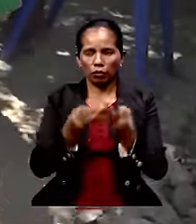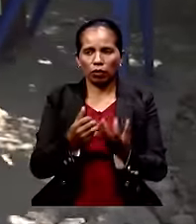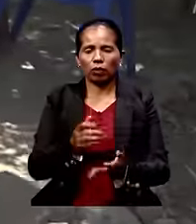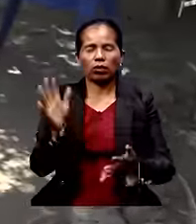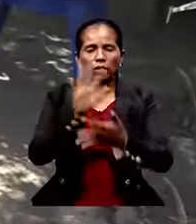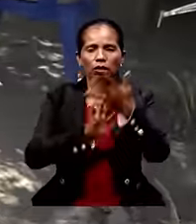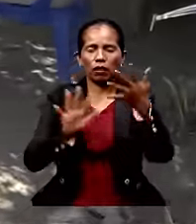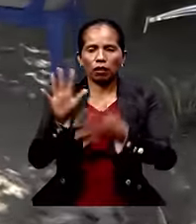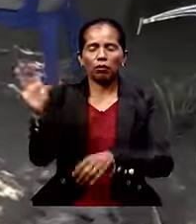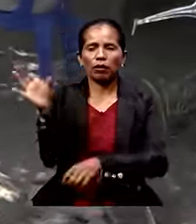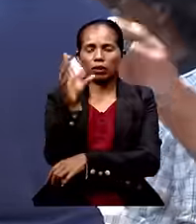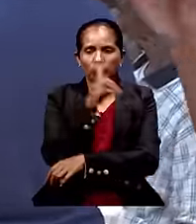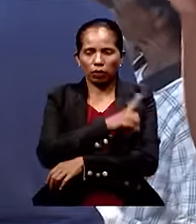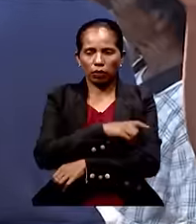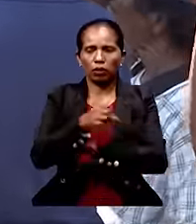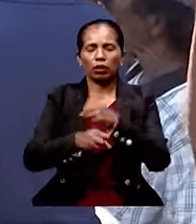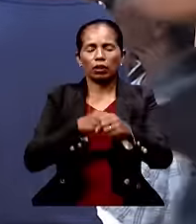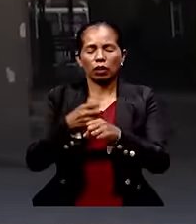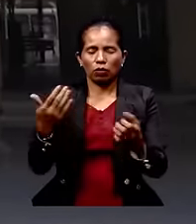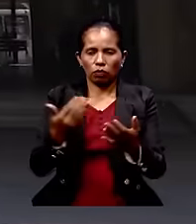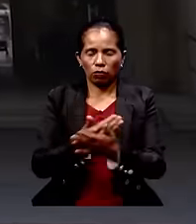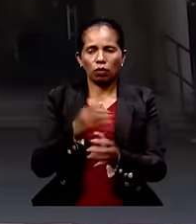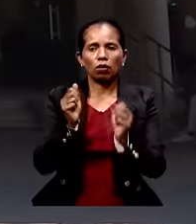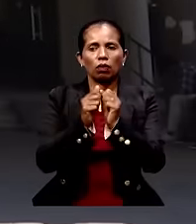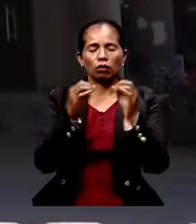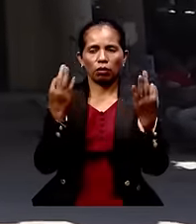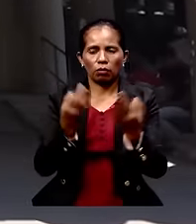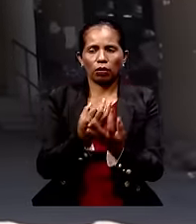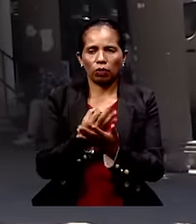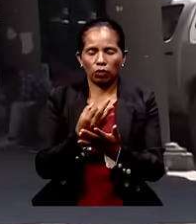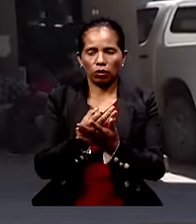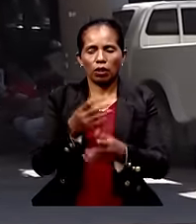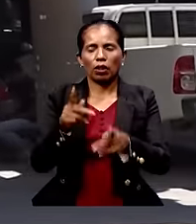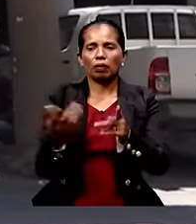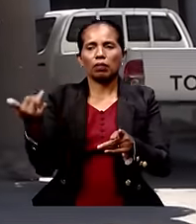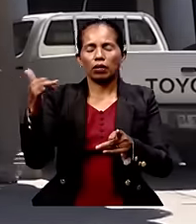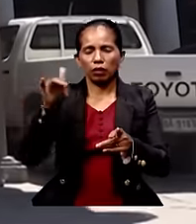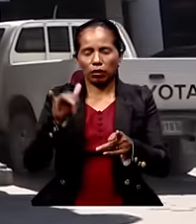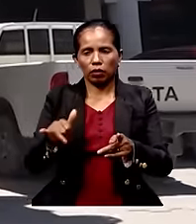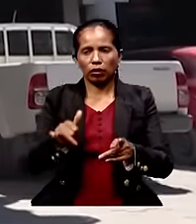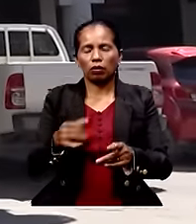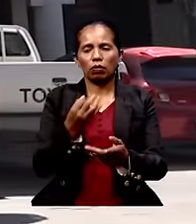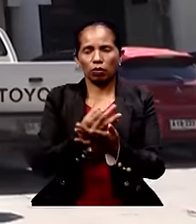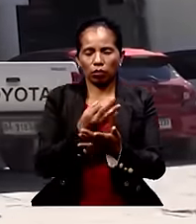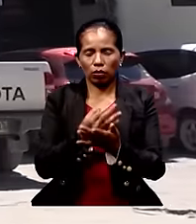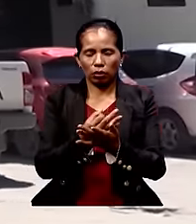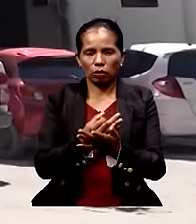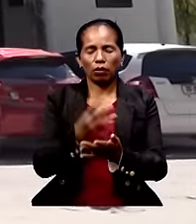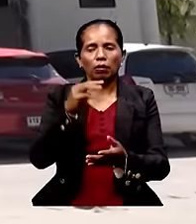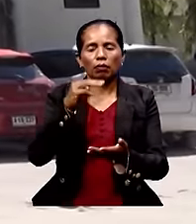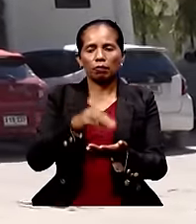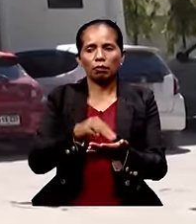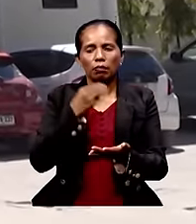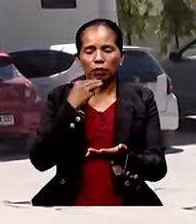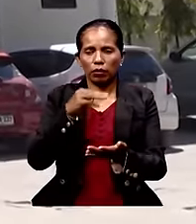celebra Natal no Tinanfon ou família. Subsídio, né, governo da Valo oferece deit para cidadão Siranebe, mas rendimento mensal inferior